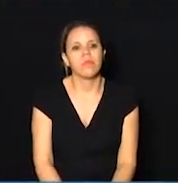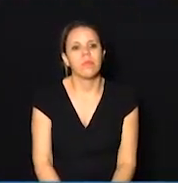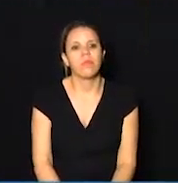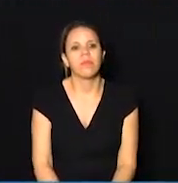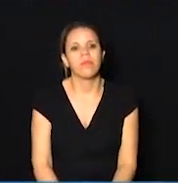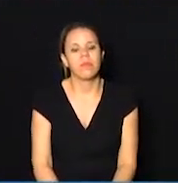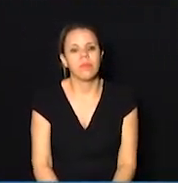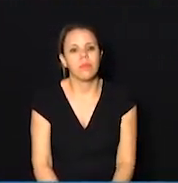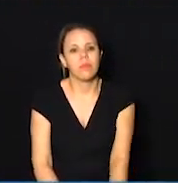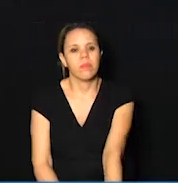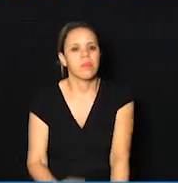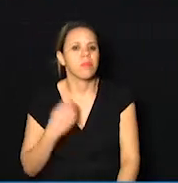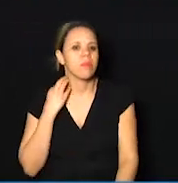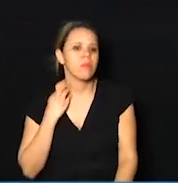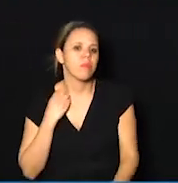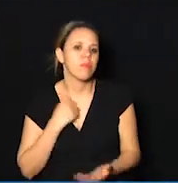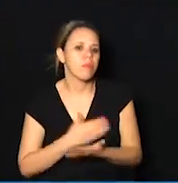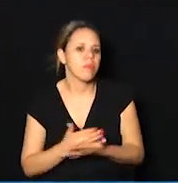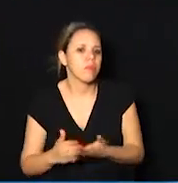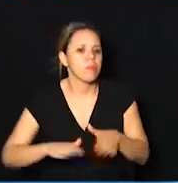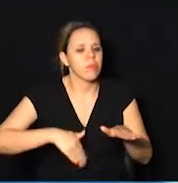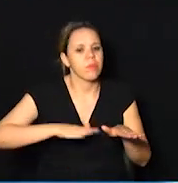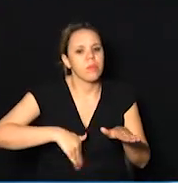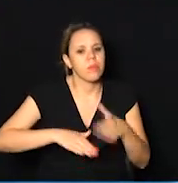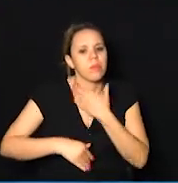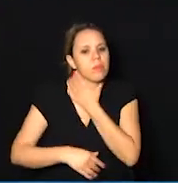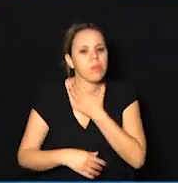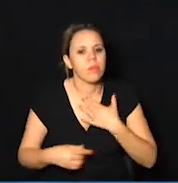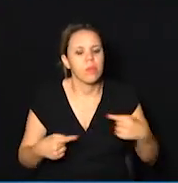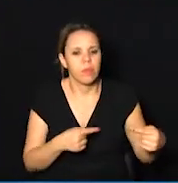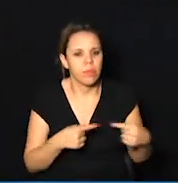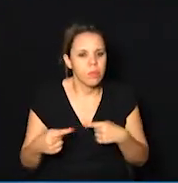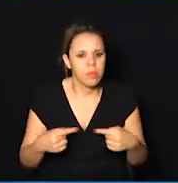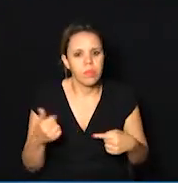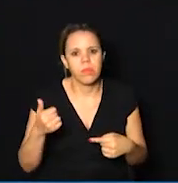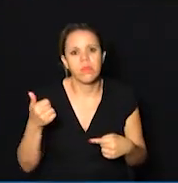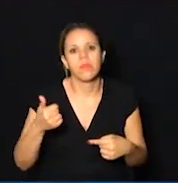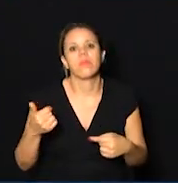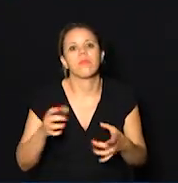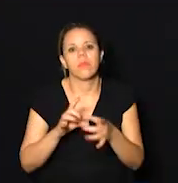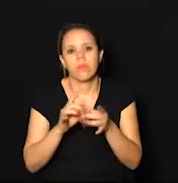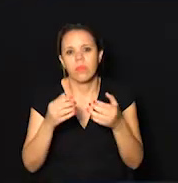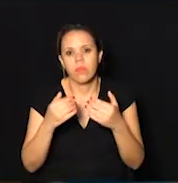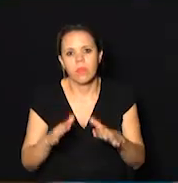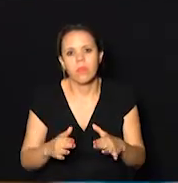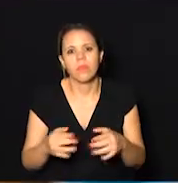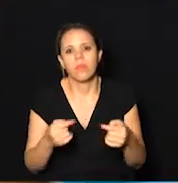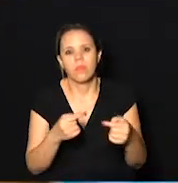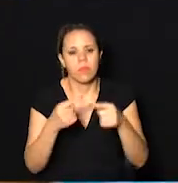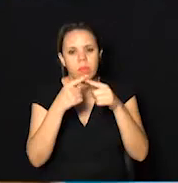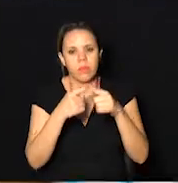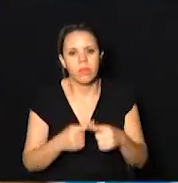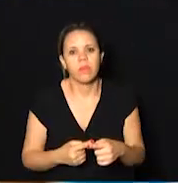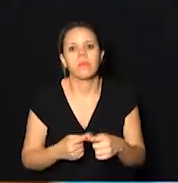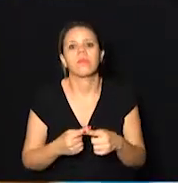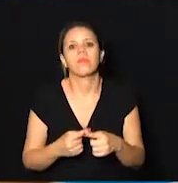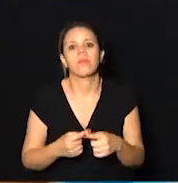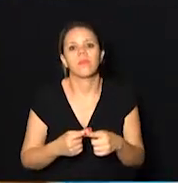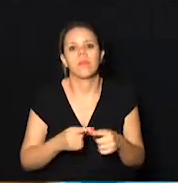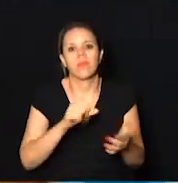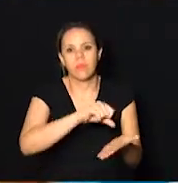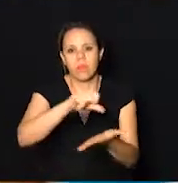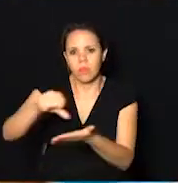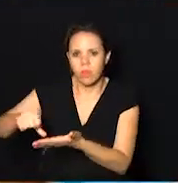comigo aí teve quando eu comecei a nadar em competições eu fui com ele tipo meu primeiro jogos abertos primeiro jogos regionais